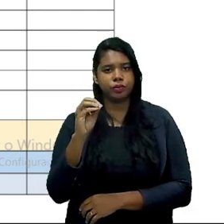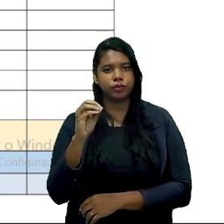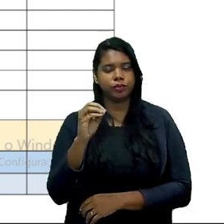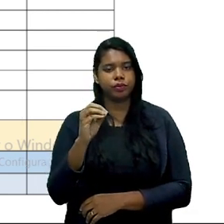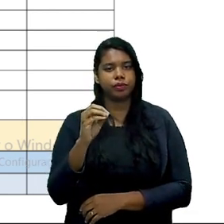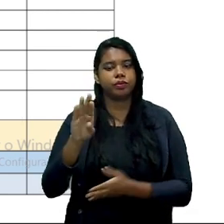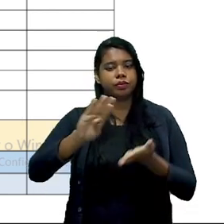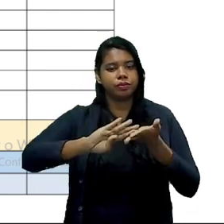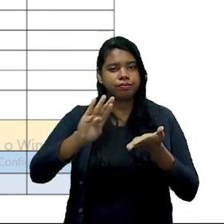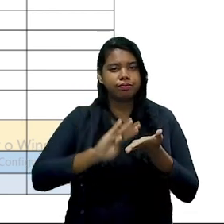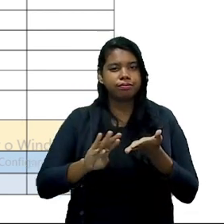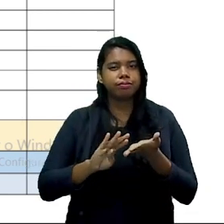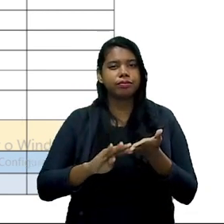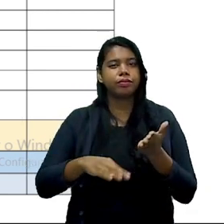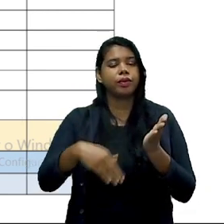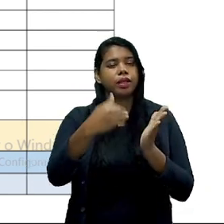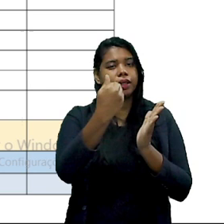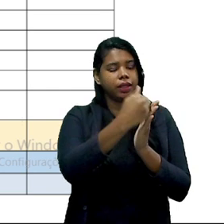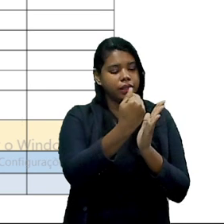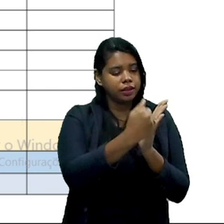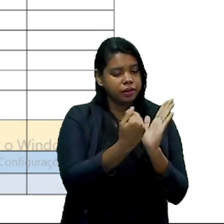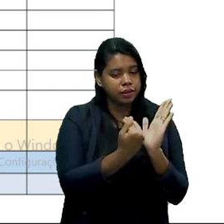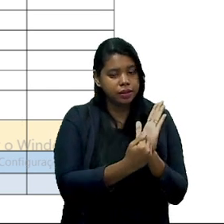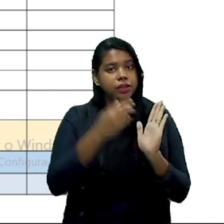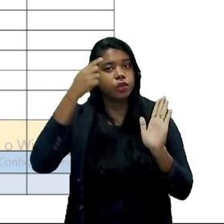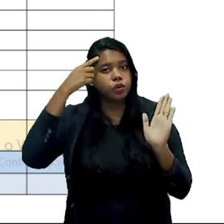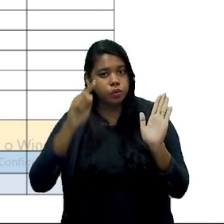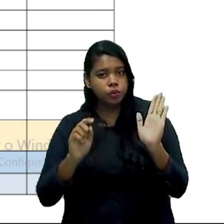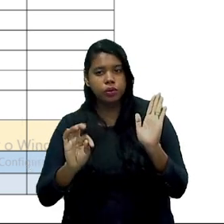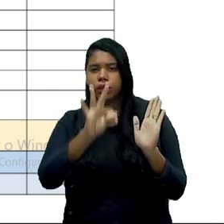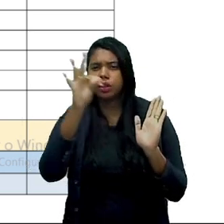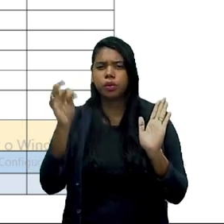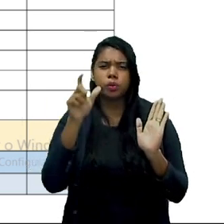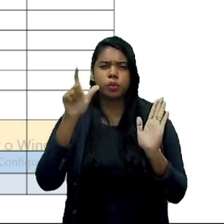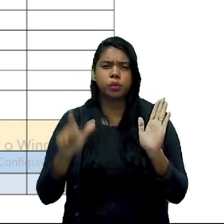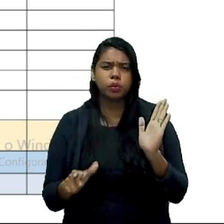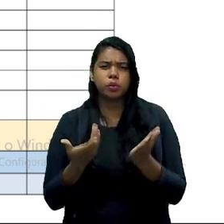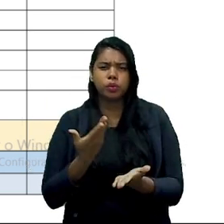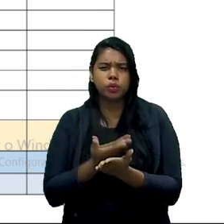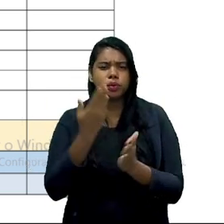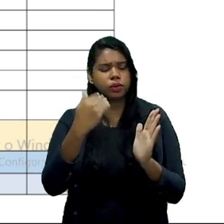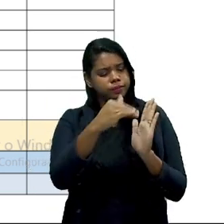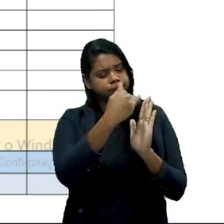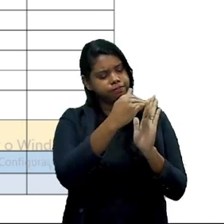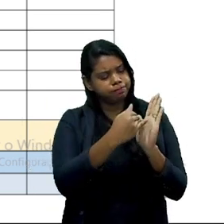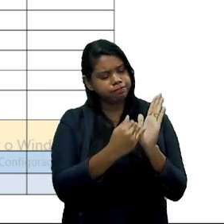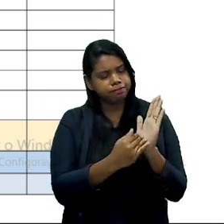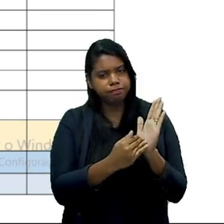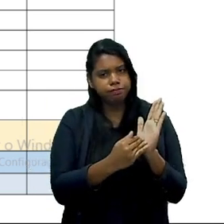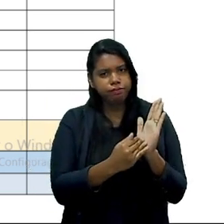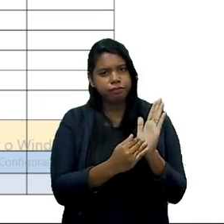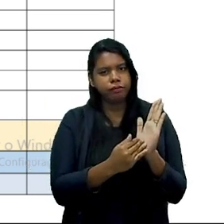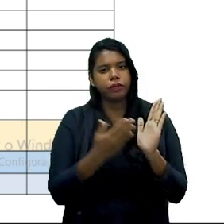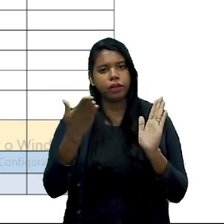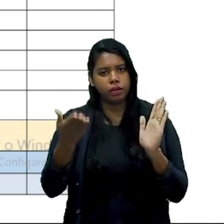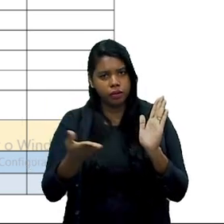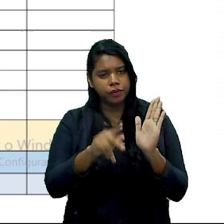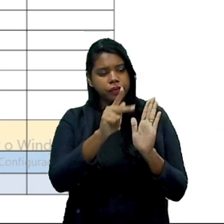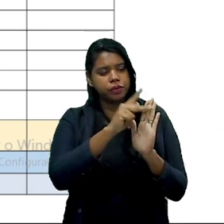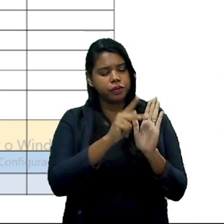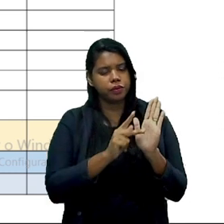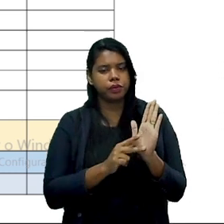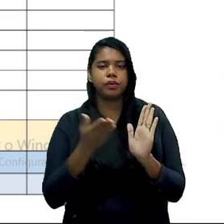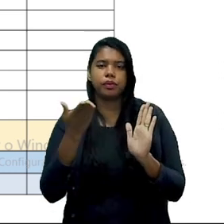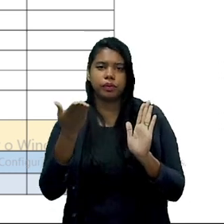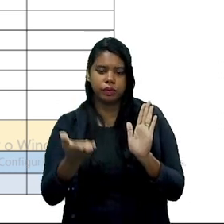ele registra a entrada e saída de recursos naquele dia, o fluxo de caixa ele é um instrumento de planejamento. Você pode, num